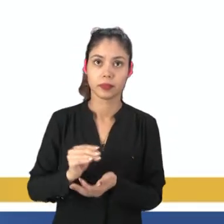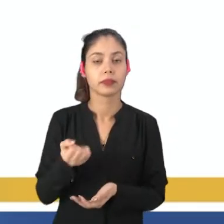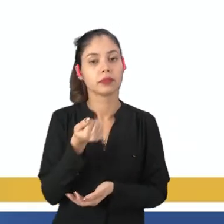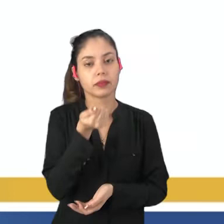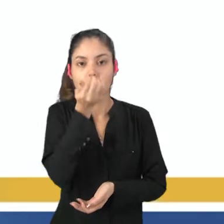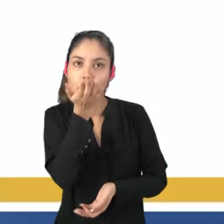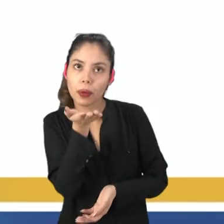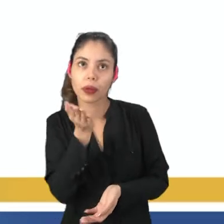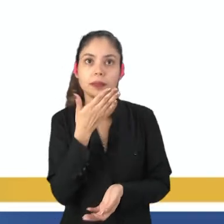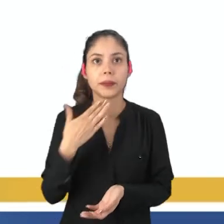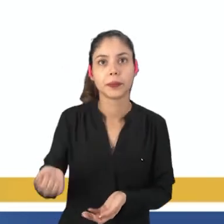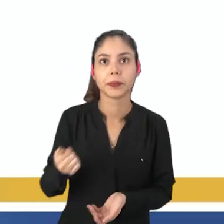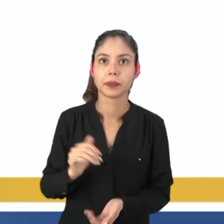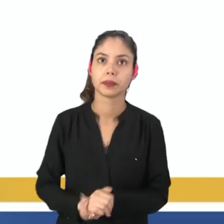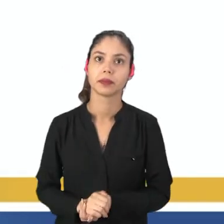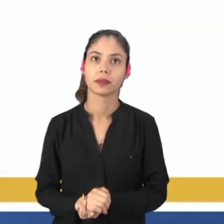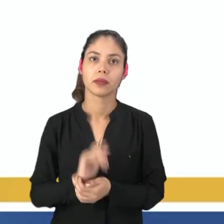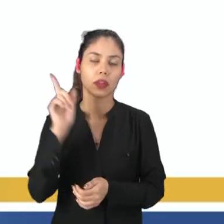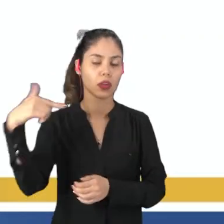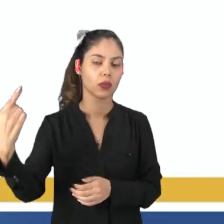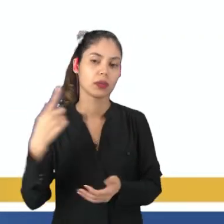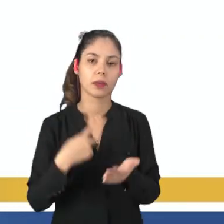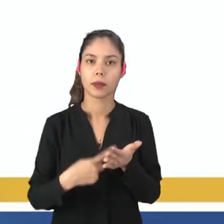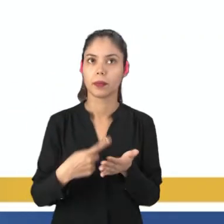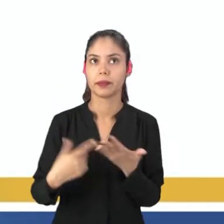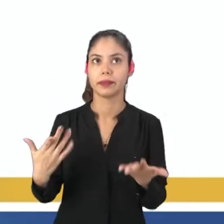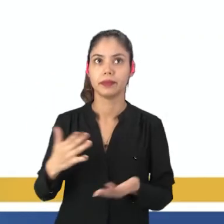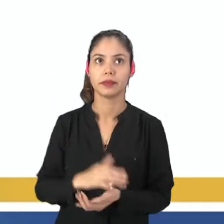sabor melhor e render mais que outras marcas.